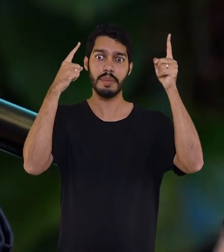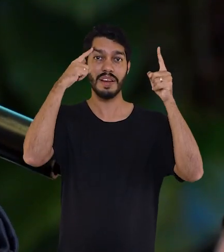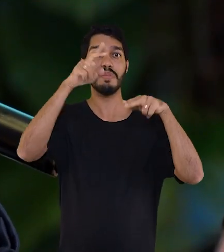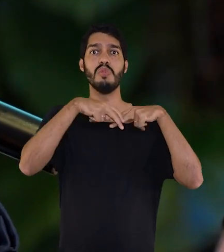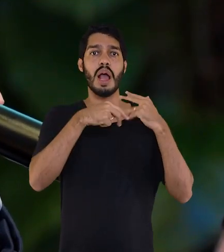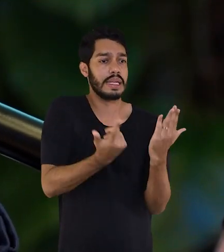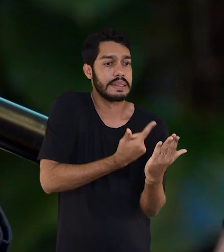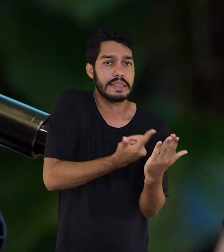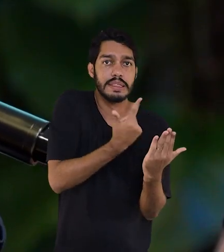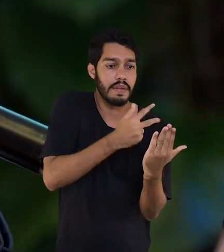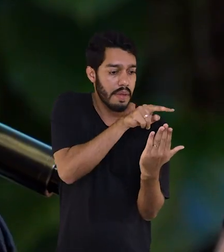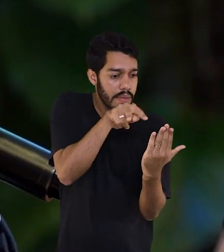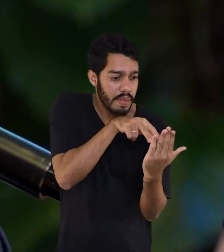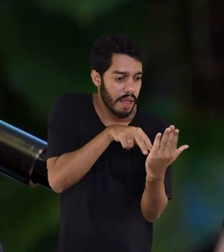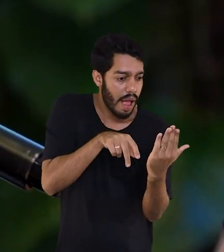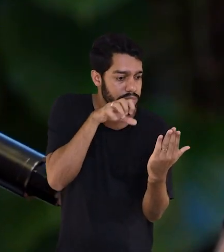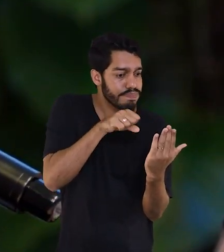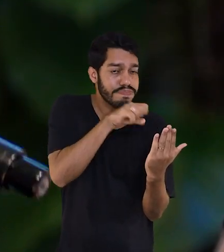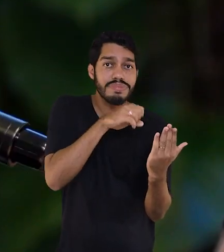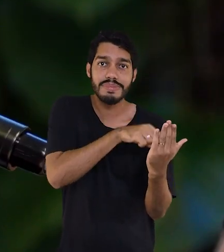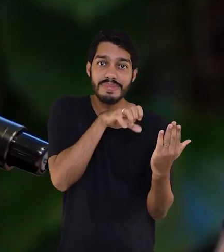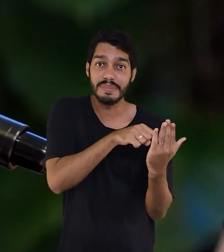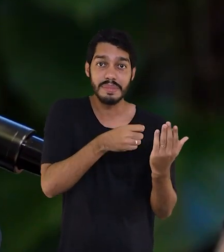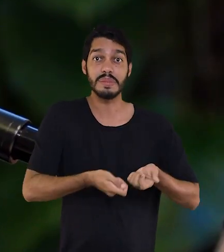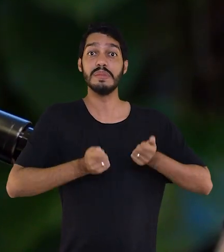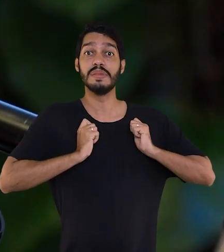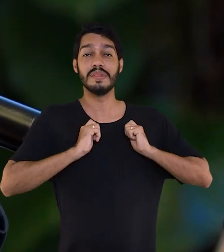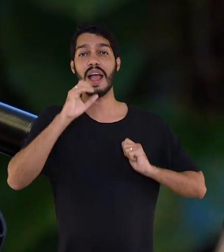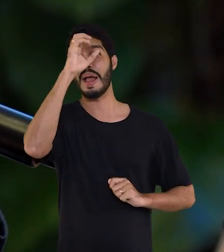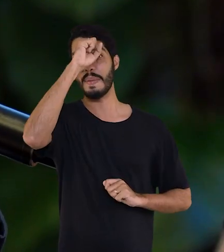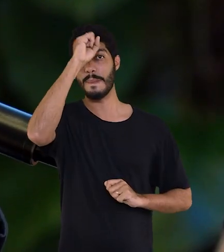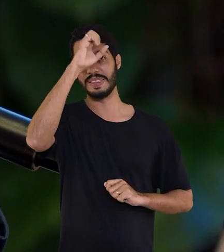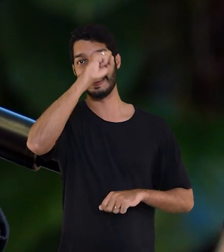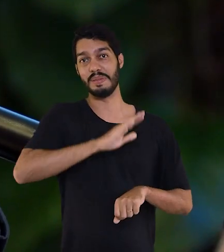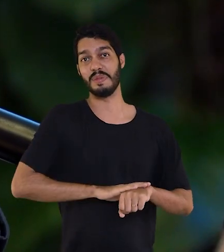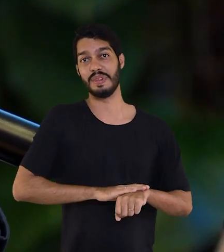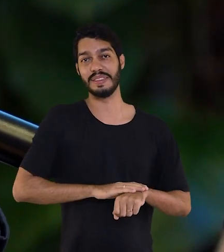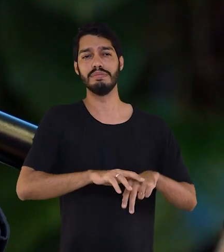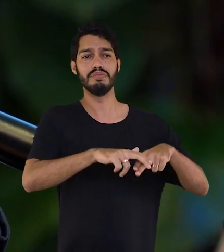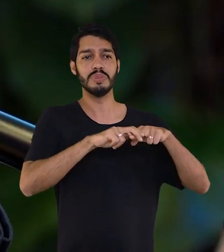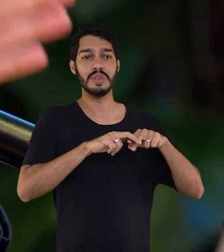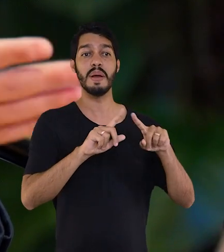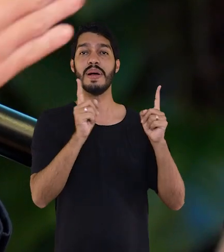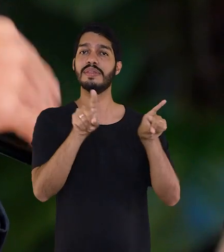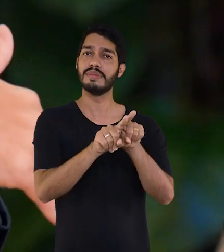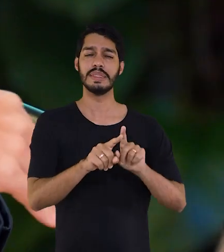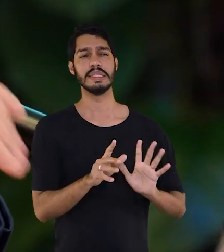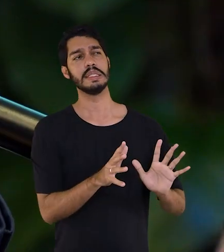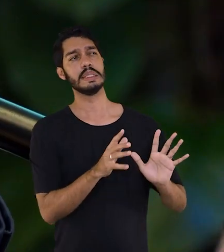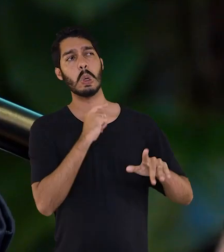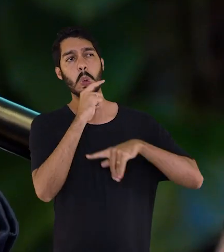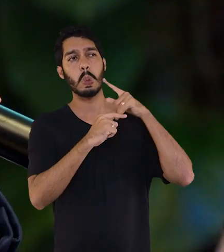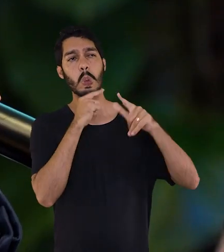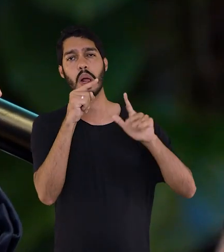os links dos caminhos, das memórias, que eles fixaram aquele conhecimento. E aquilo despertou neles não só o aprendizado do